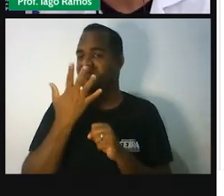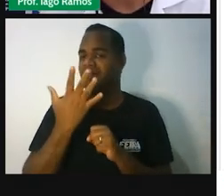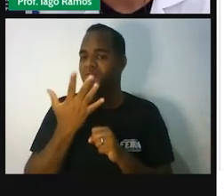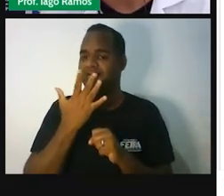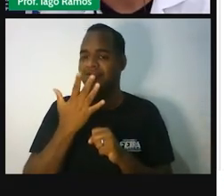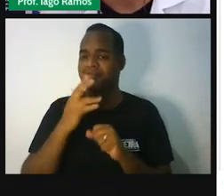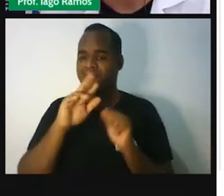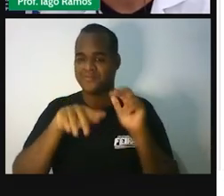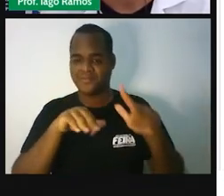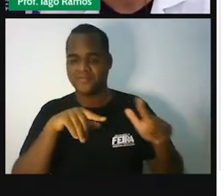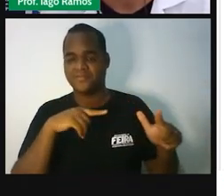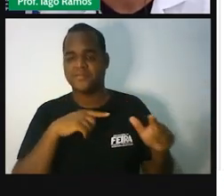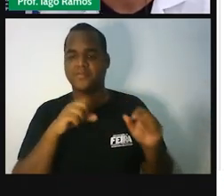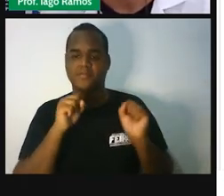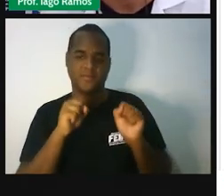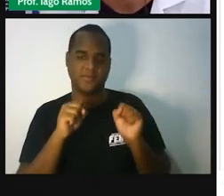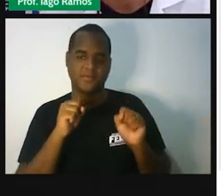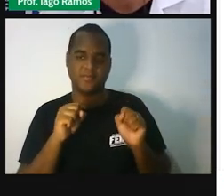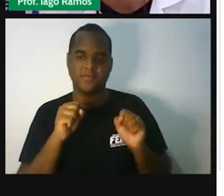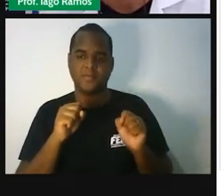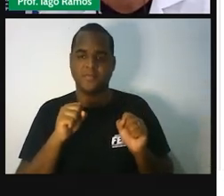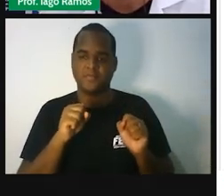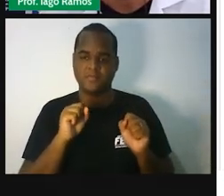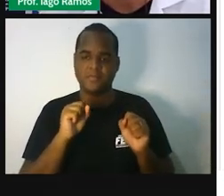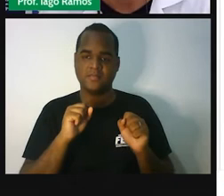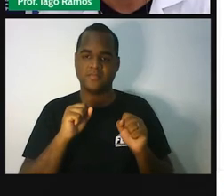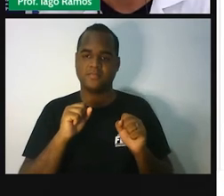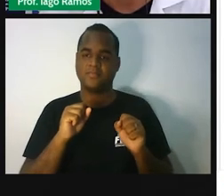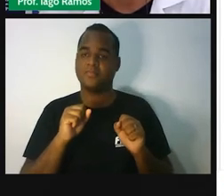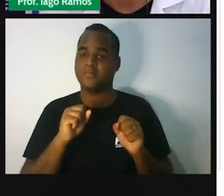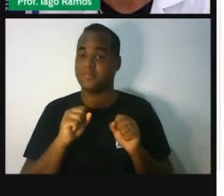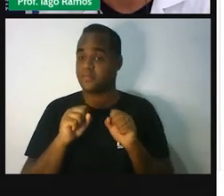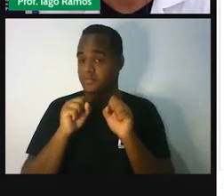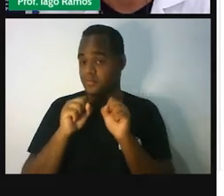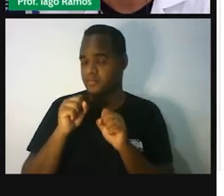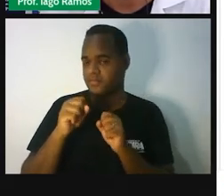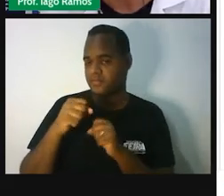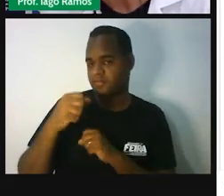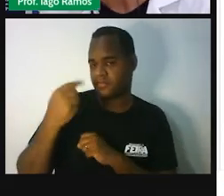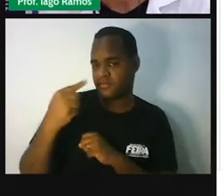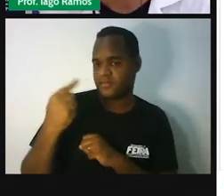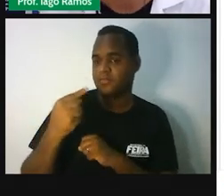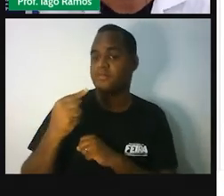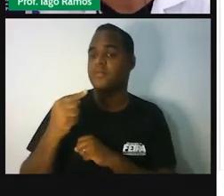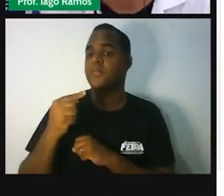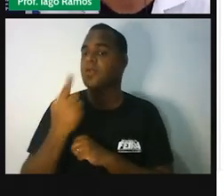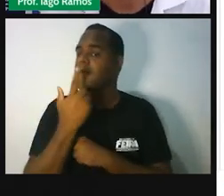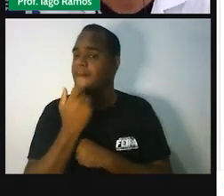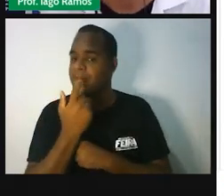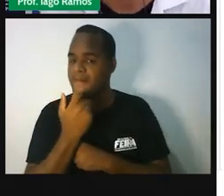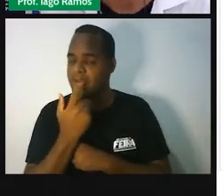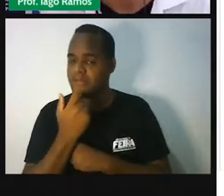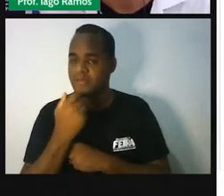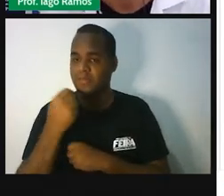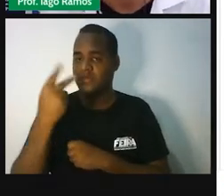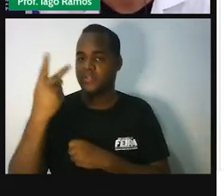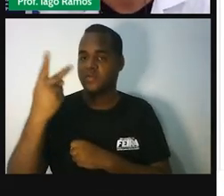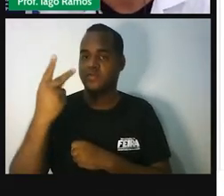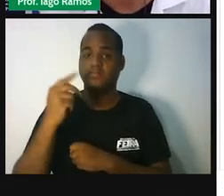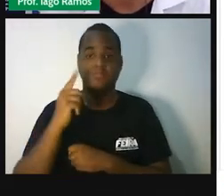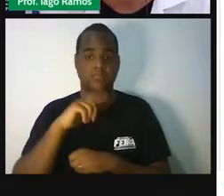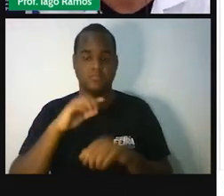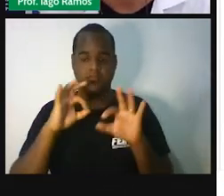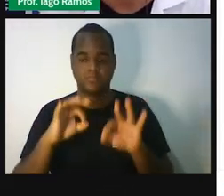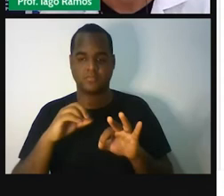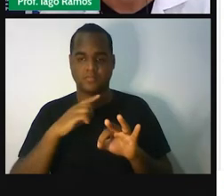digamos que você tem ali também, né? A primeira opção, o vermelho, para a segunda pipa.